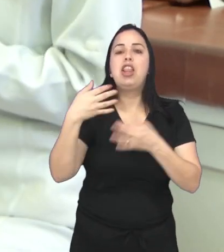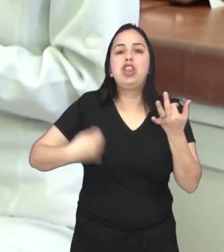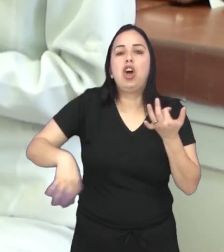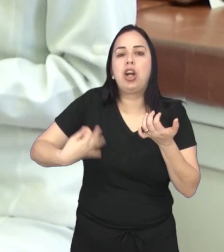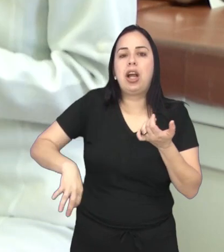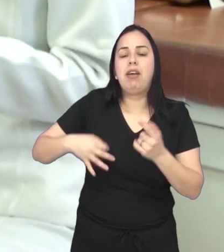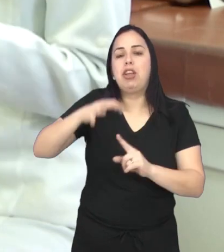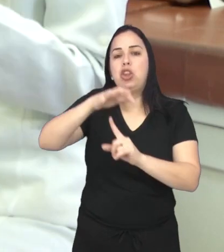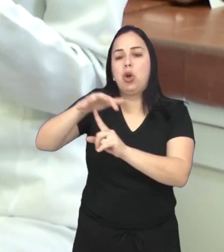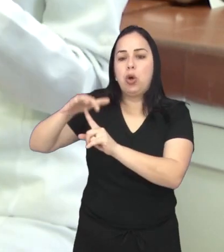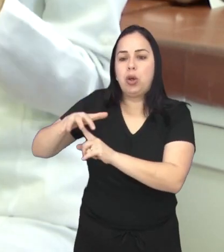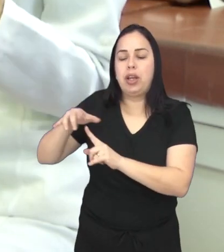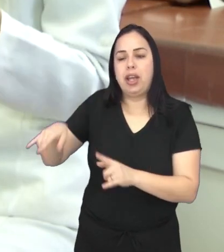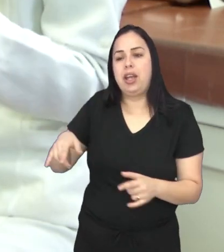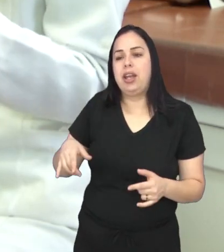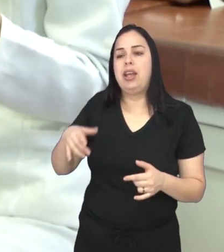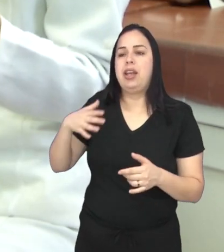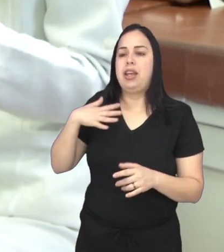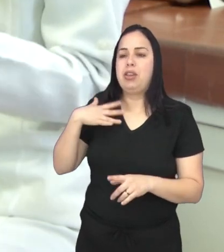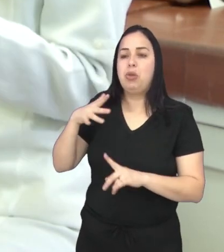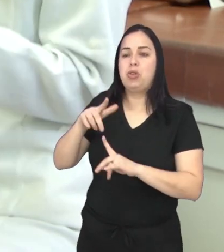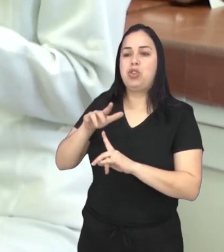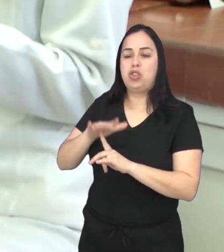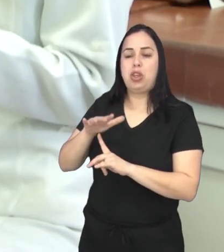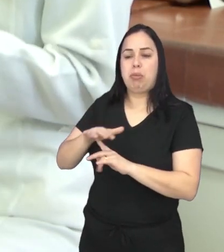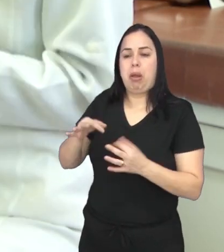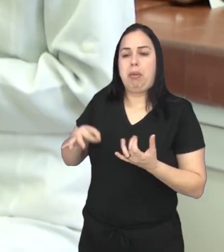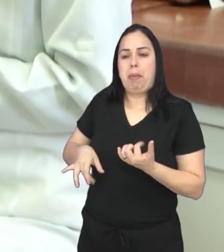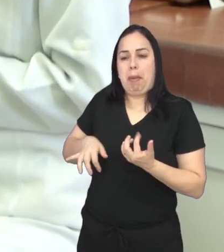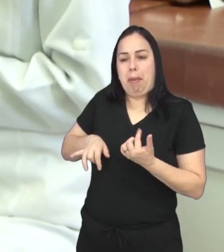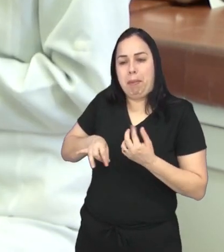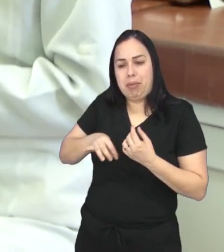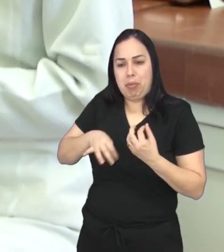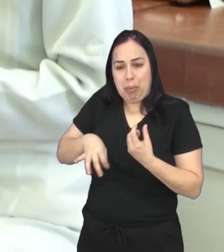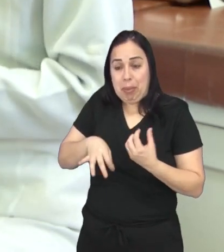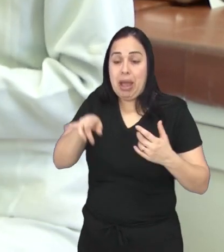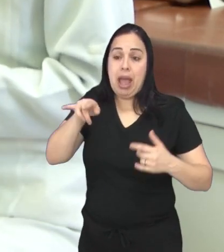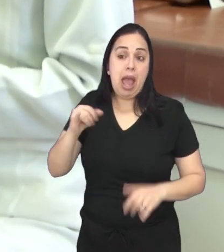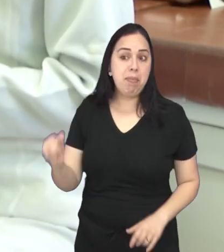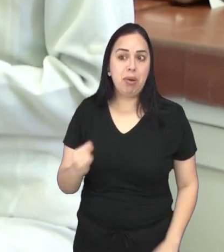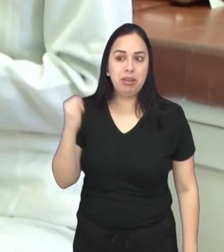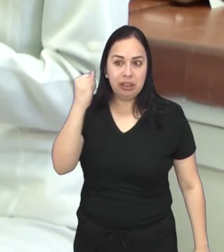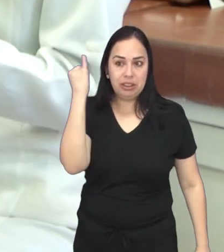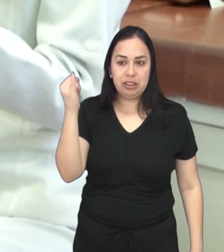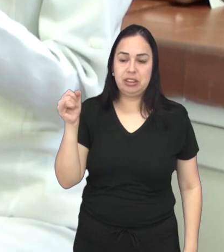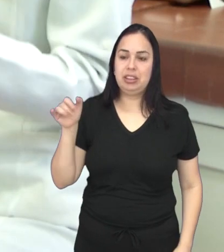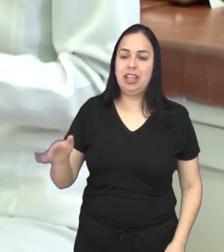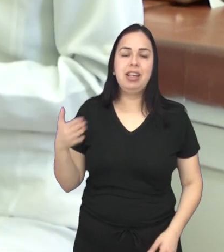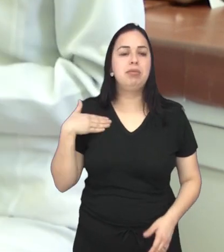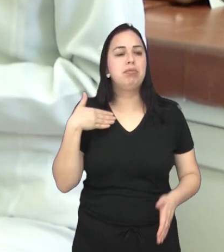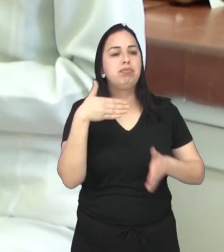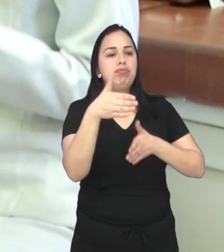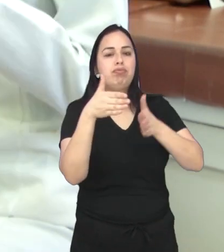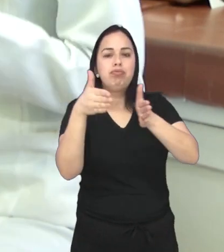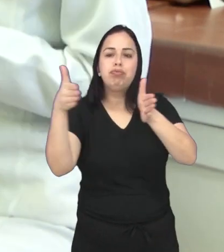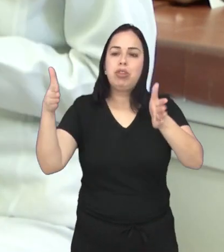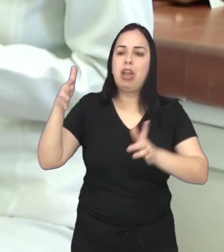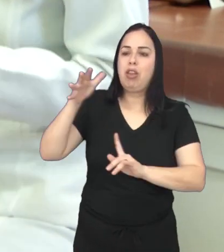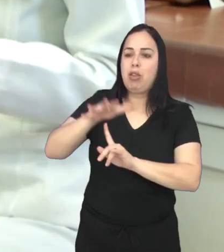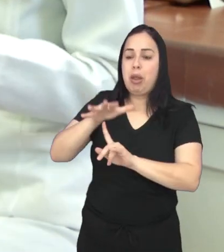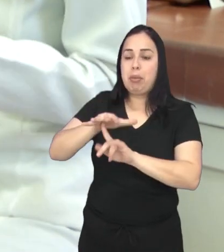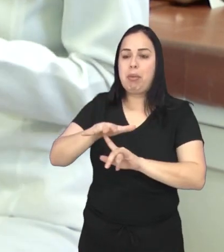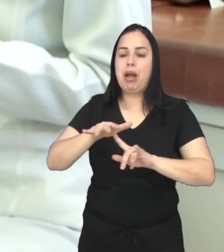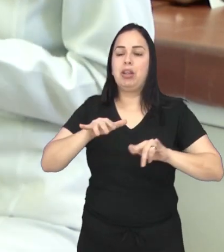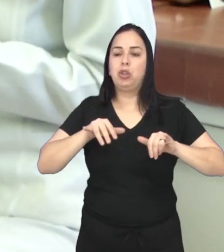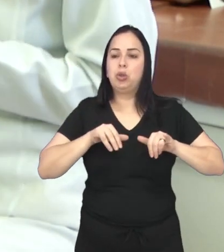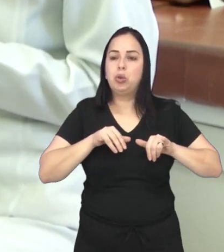feiras. Ele era do movimento do choro, né? O movimento do choro é muito importante aqui em São José. E o maestro levava o chorinho para as feiras,